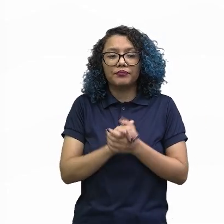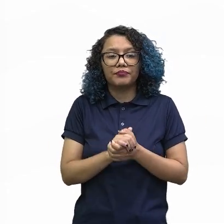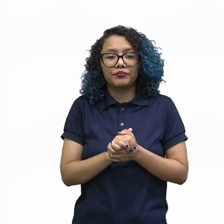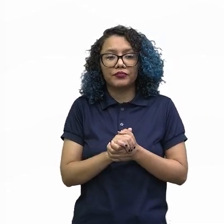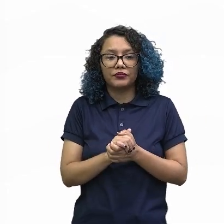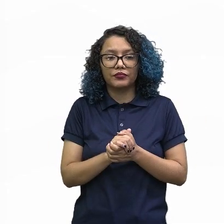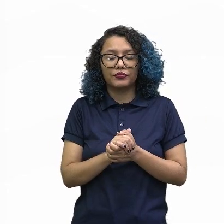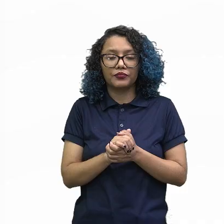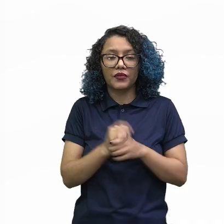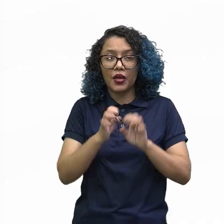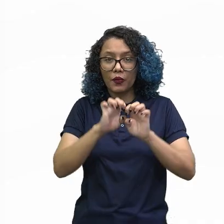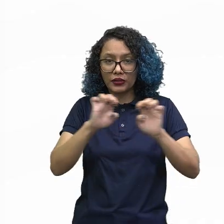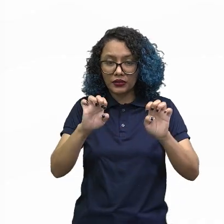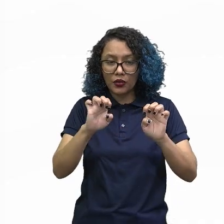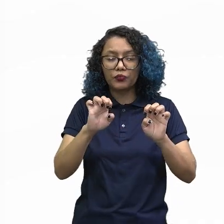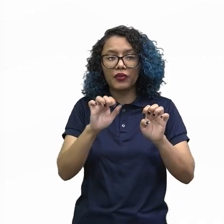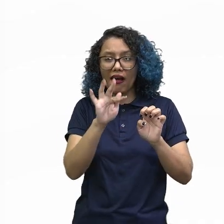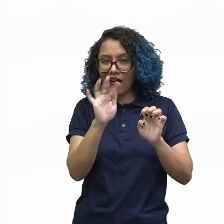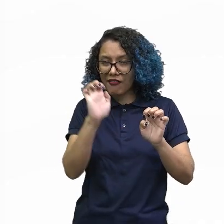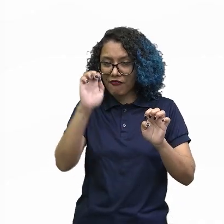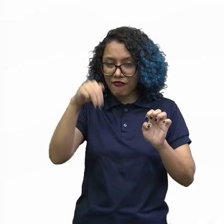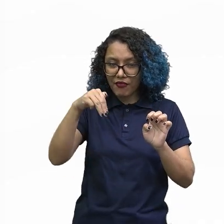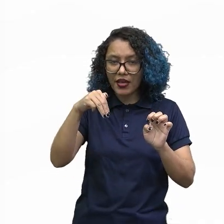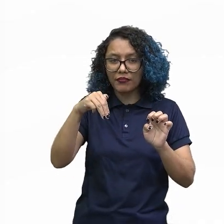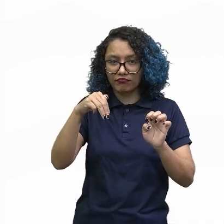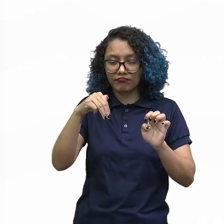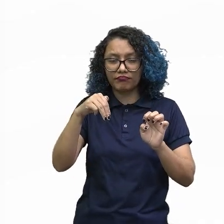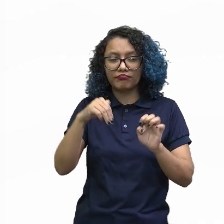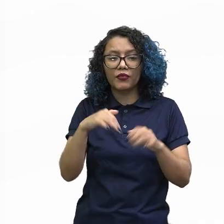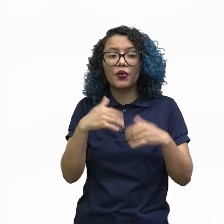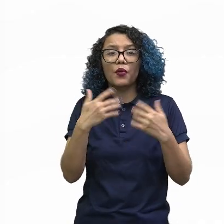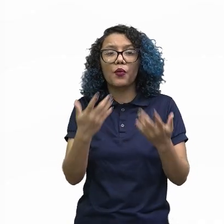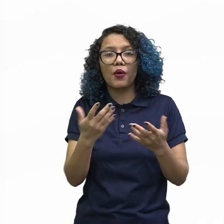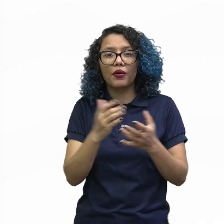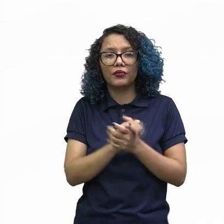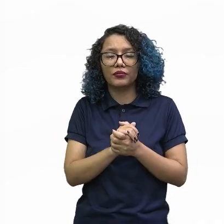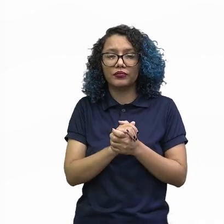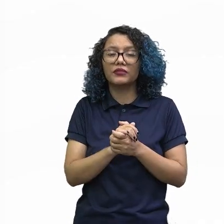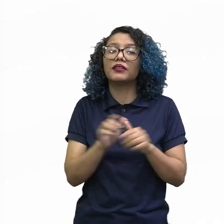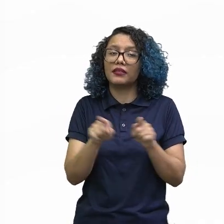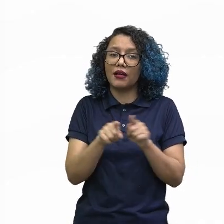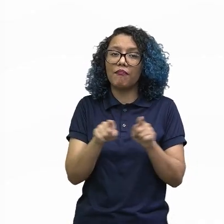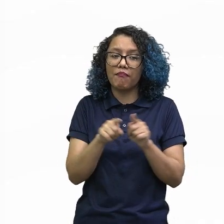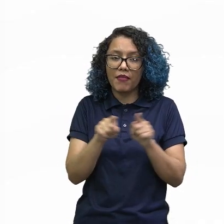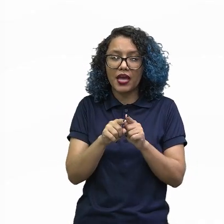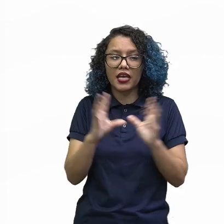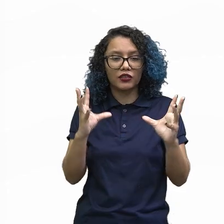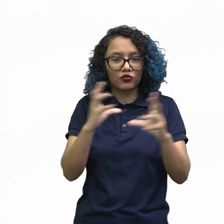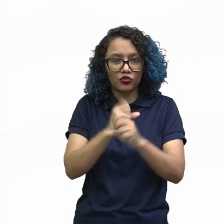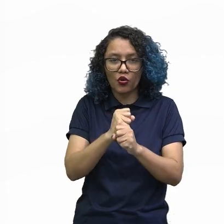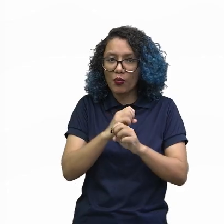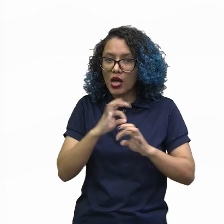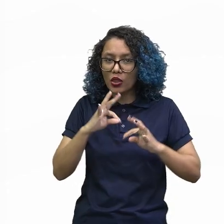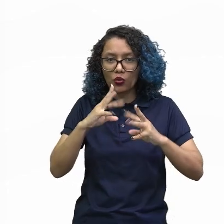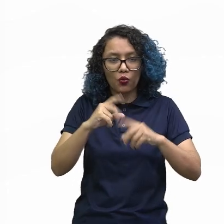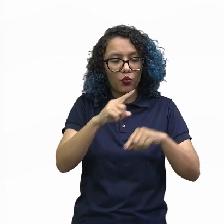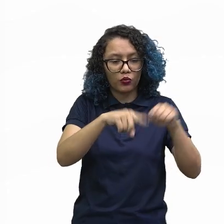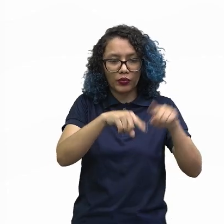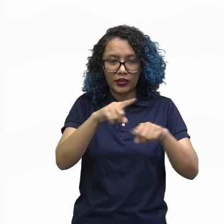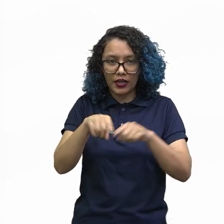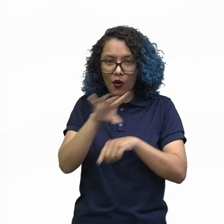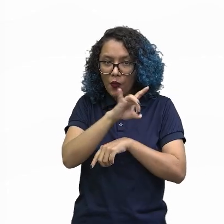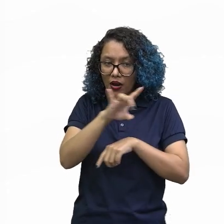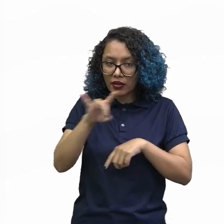seguinte: a φ resultante da associação é a soma das φs de todos os geradores. E a